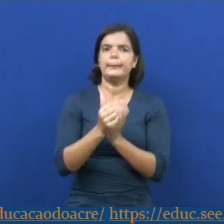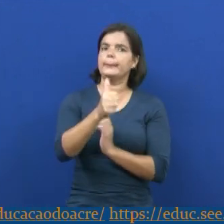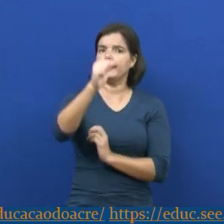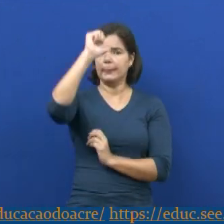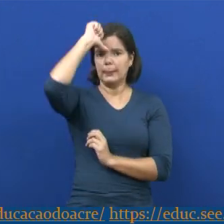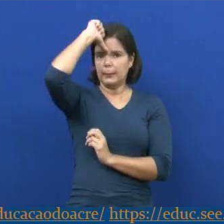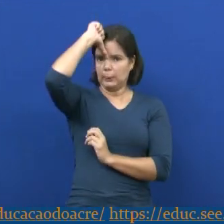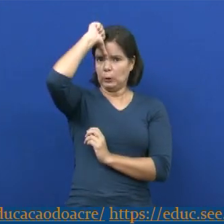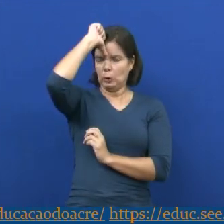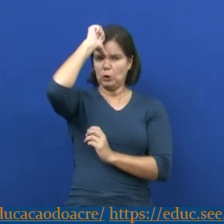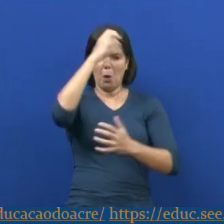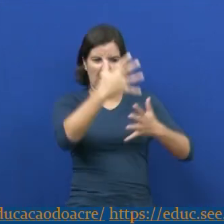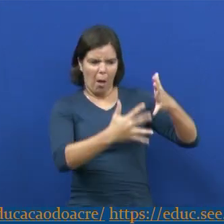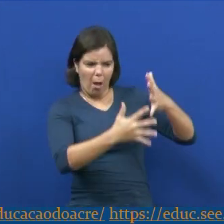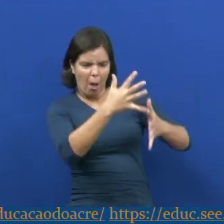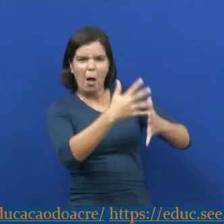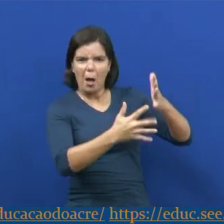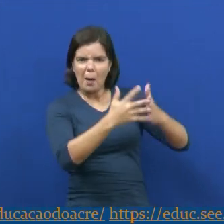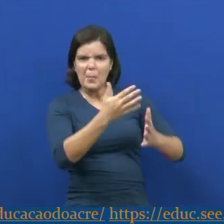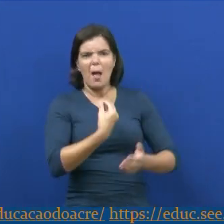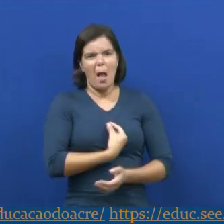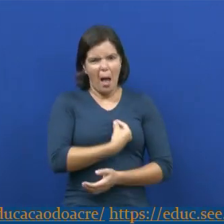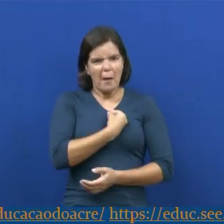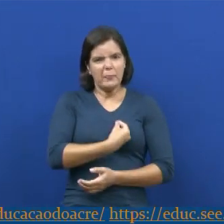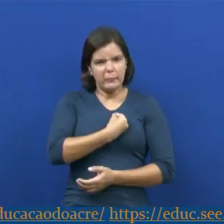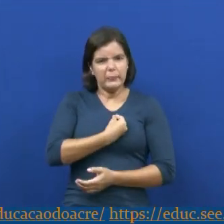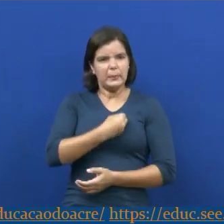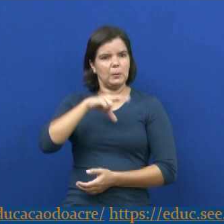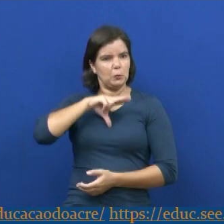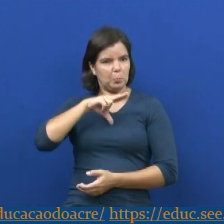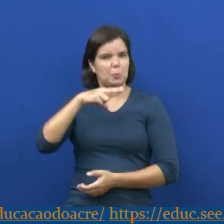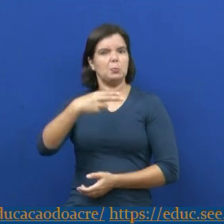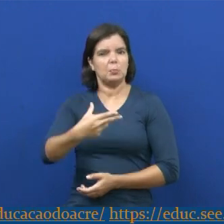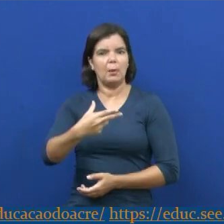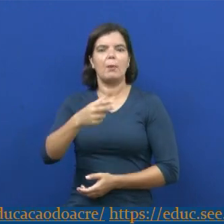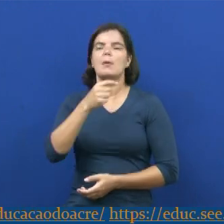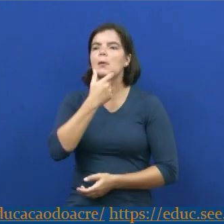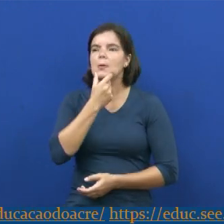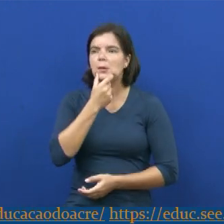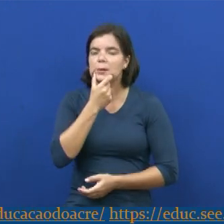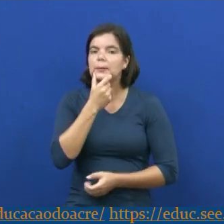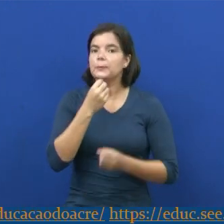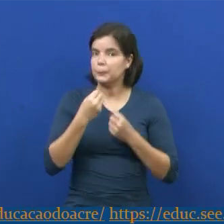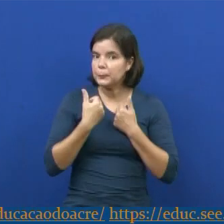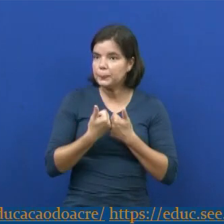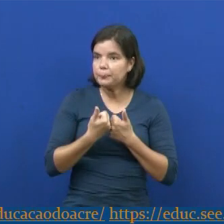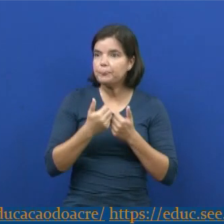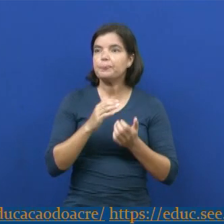para atrapalhar um pouquinho a vida dos portugueses, dos espanhóis e dos ingleses, tá bom?